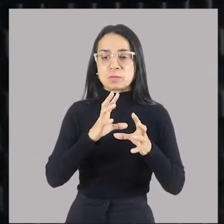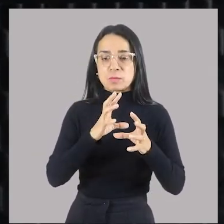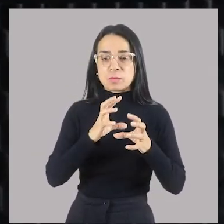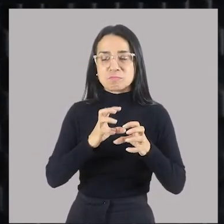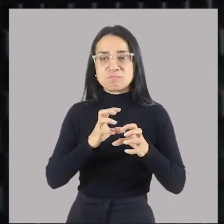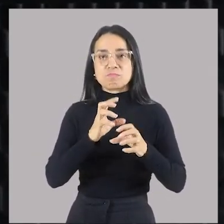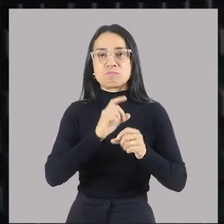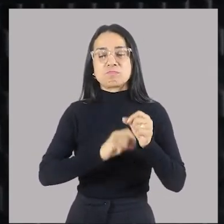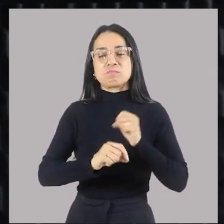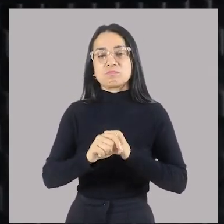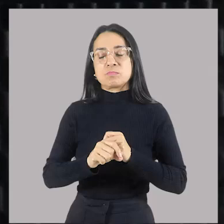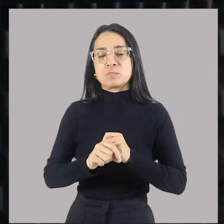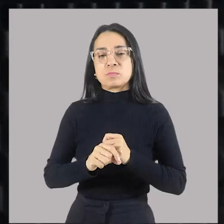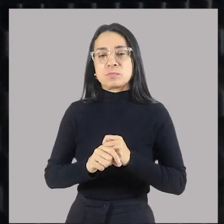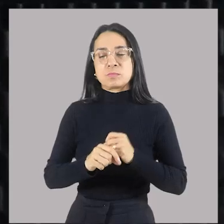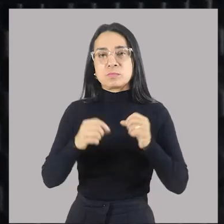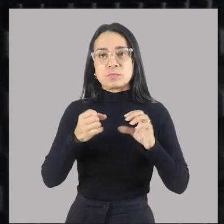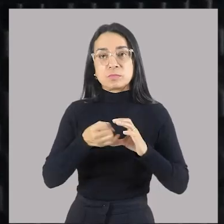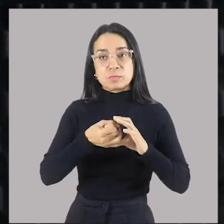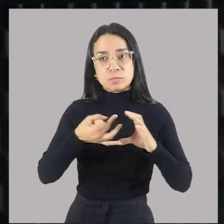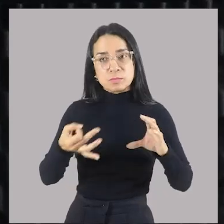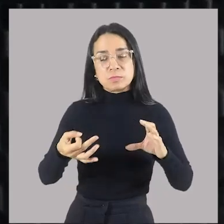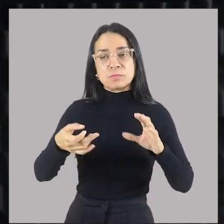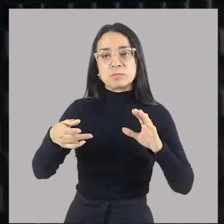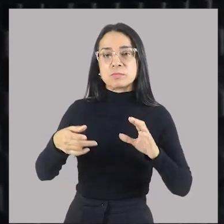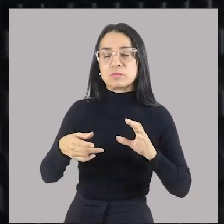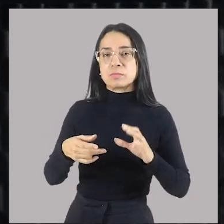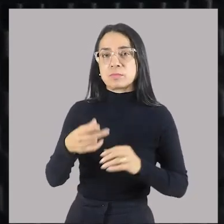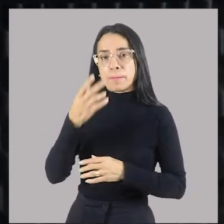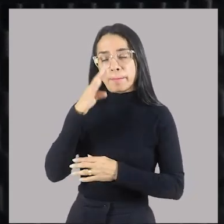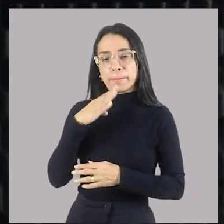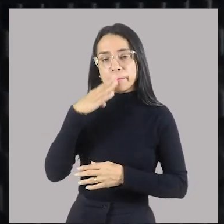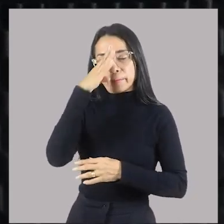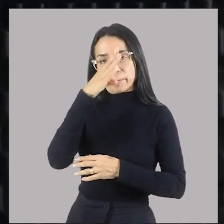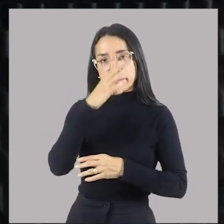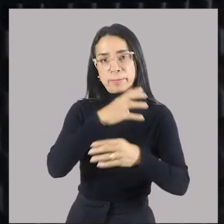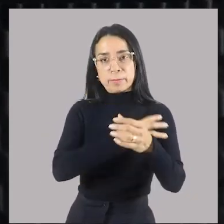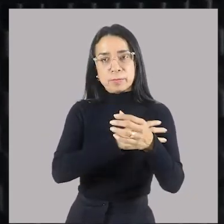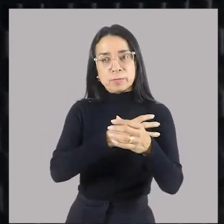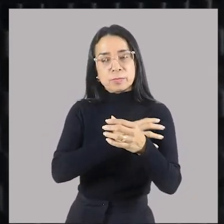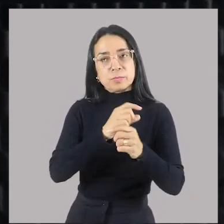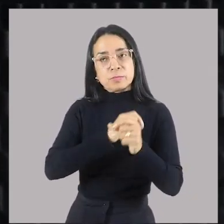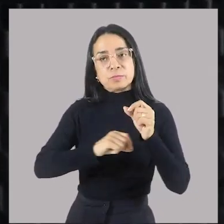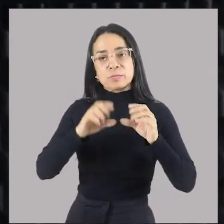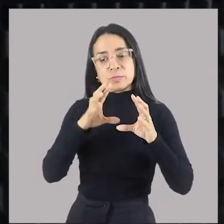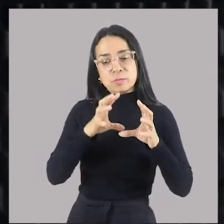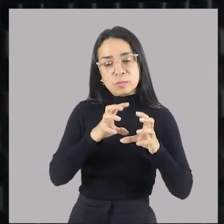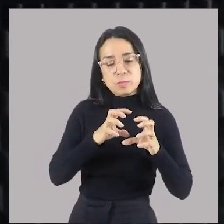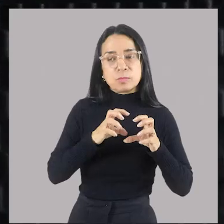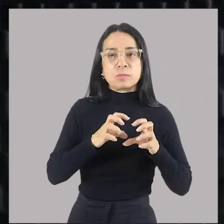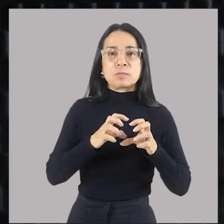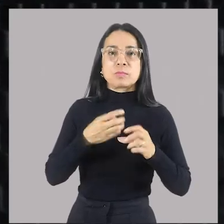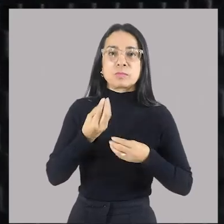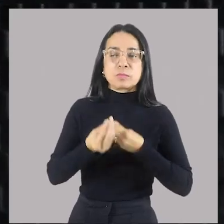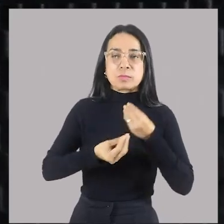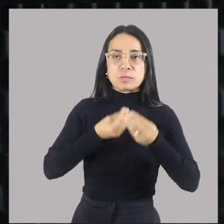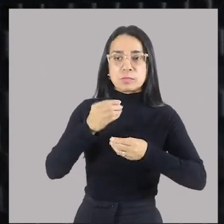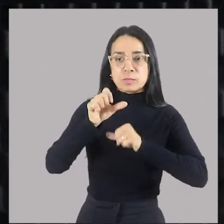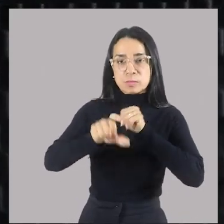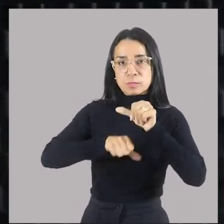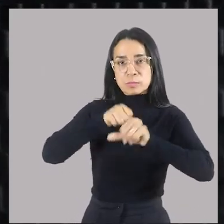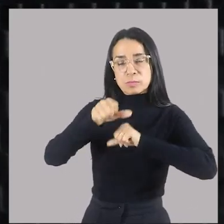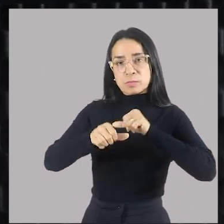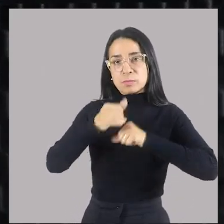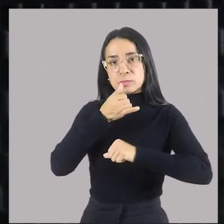muscular. Então, a característica principal da musculatura esquelética é essa contração, a capacidade de transformar